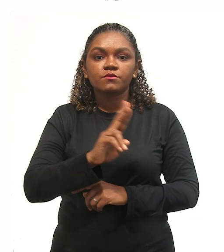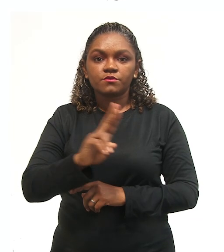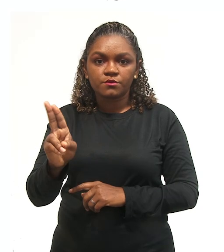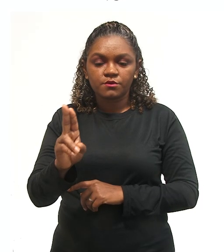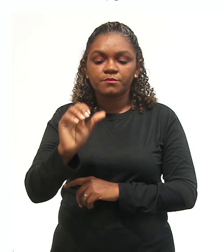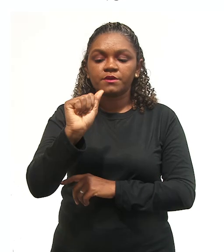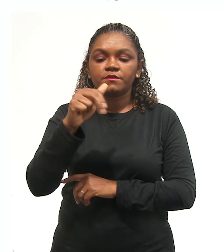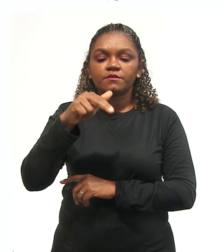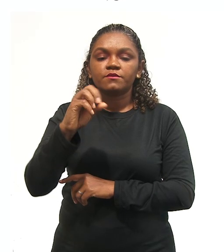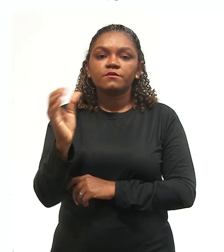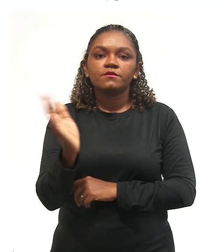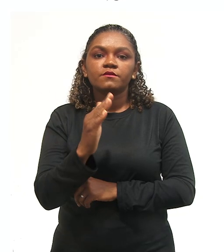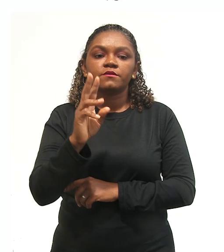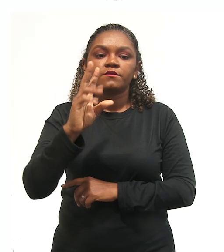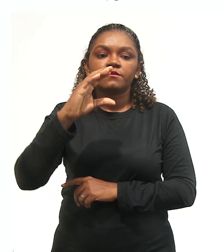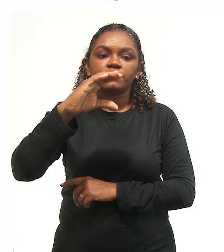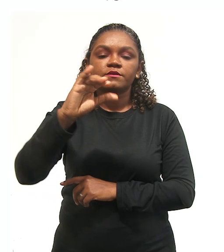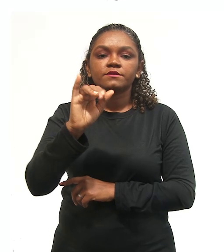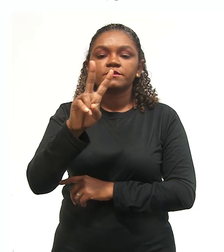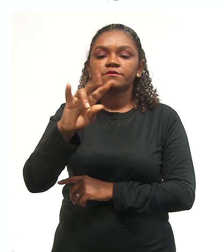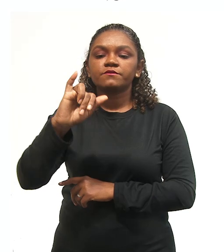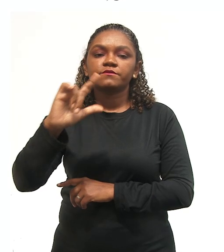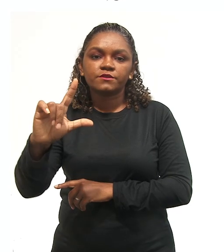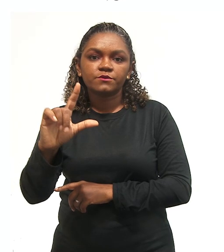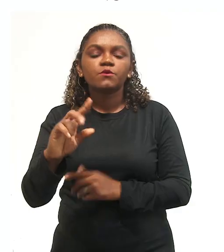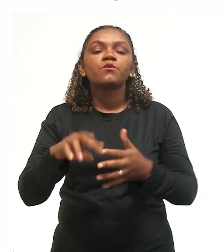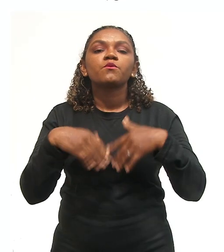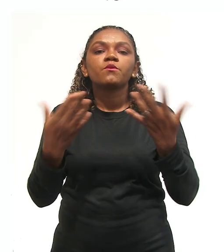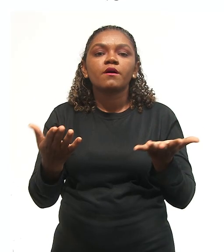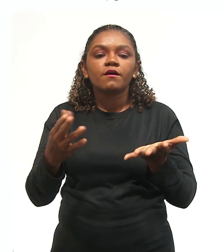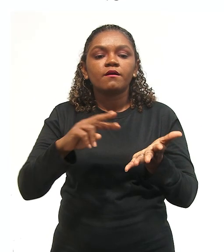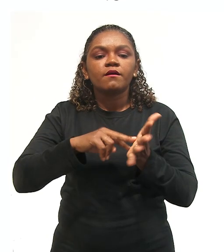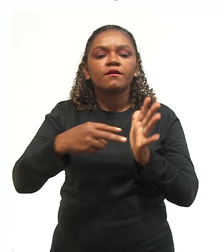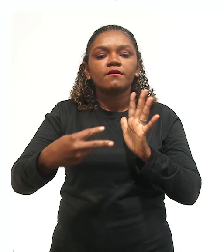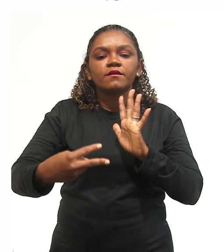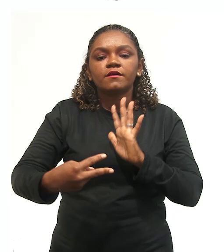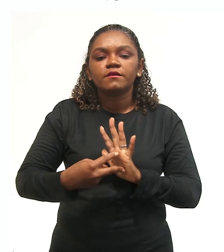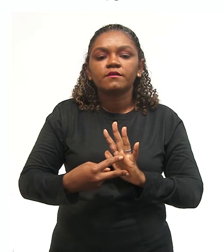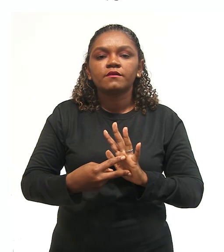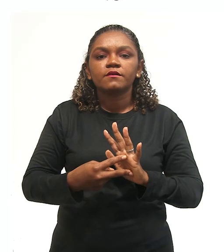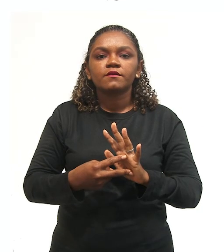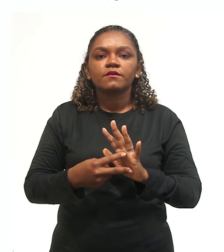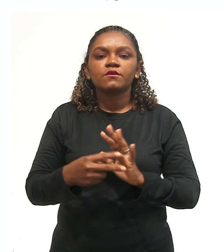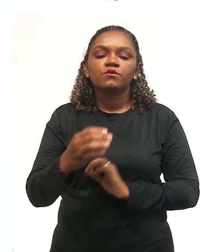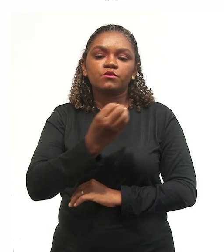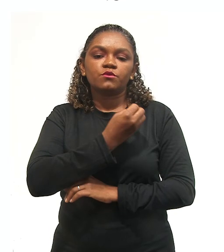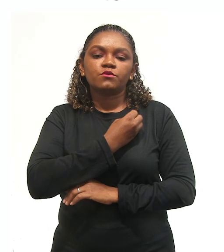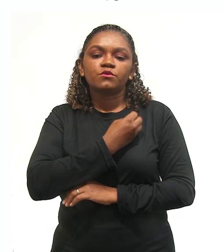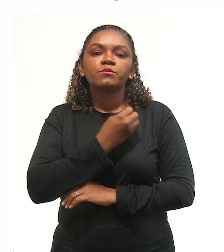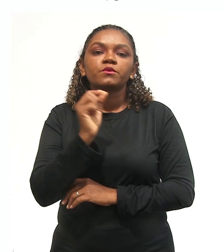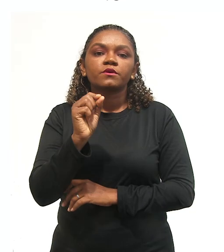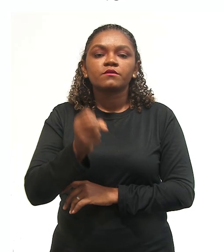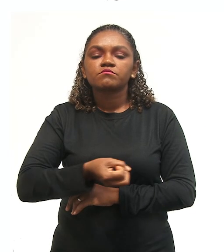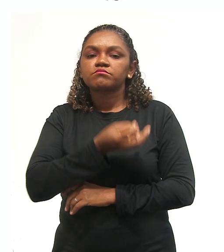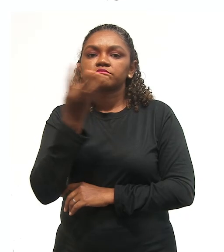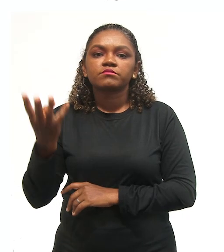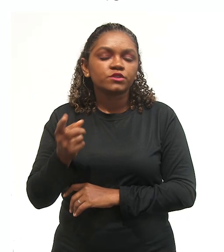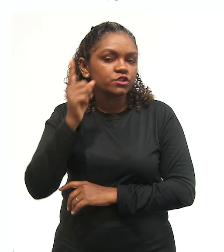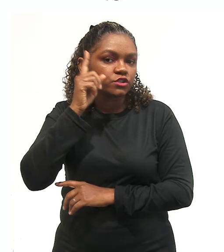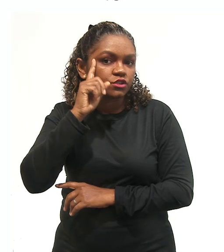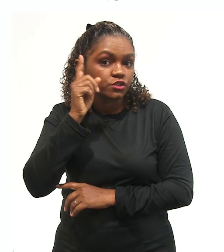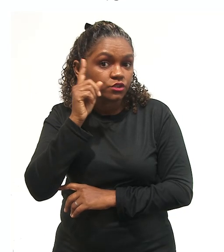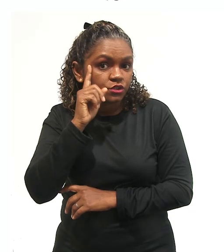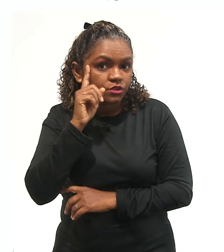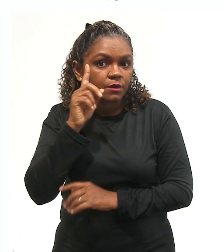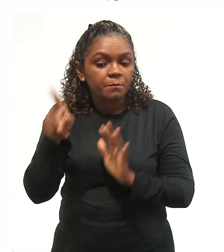gente chama de ano civil, nós temos a definição como: considera o número real de dias